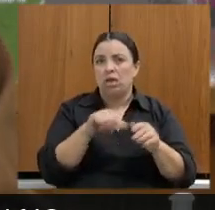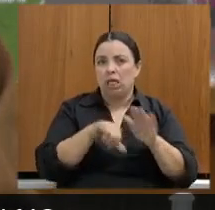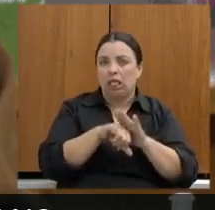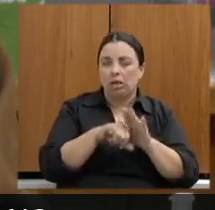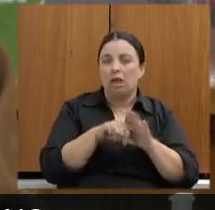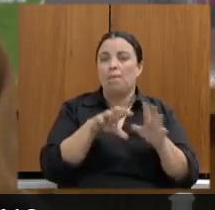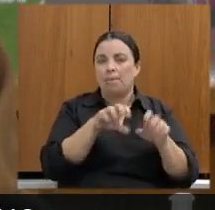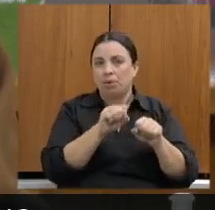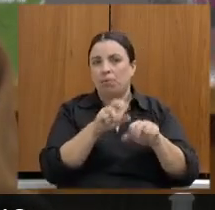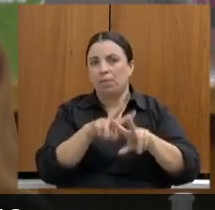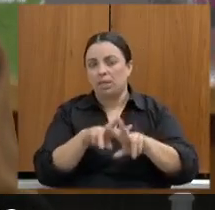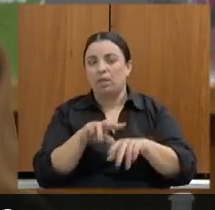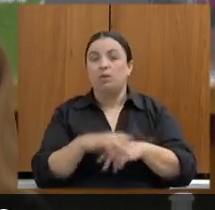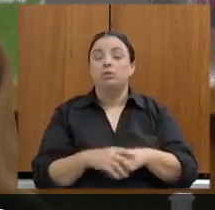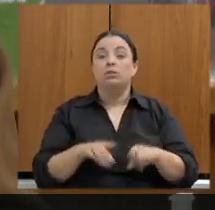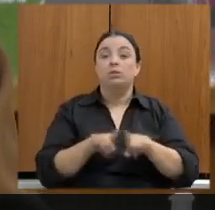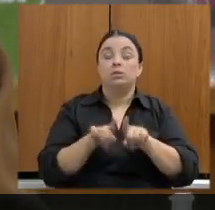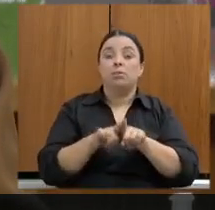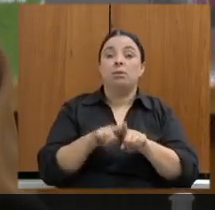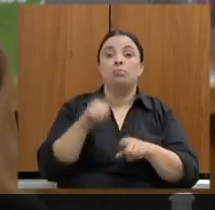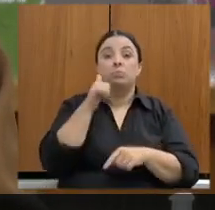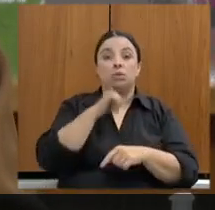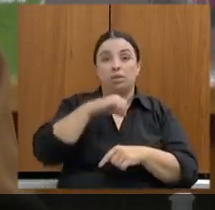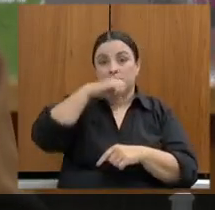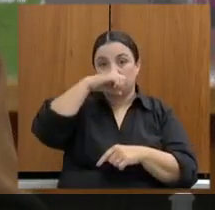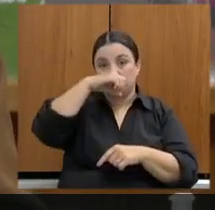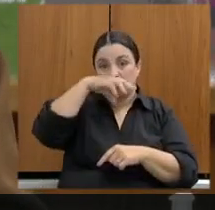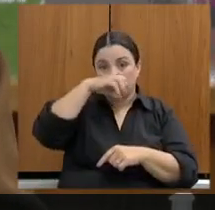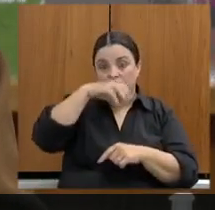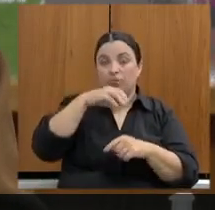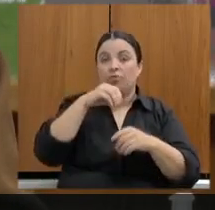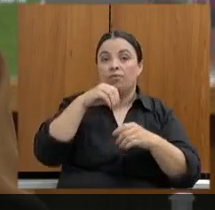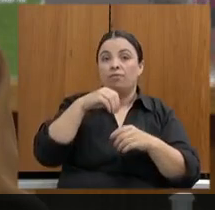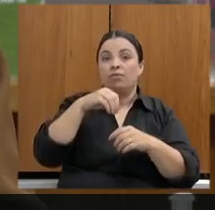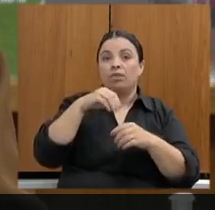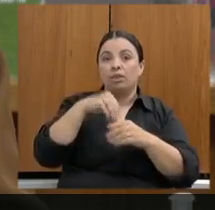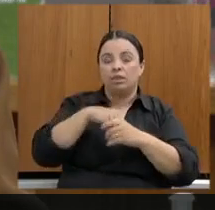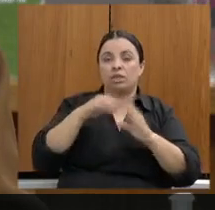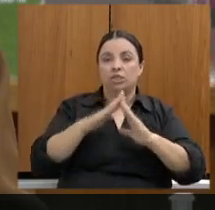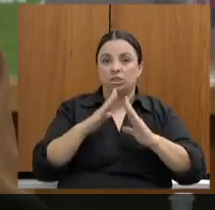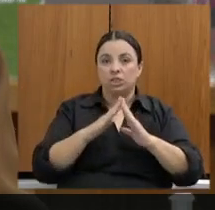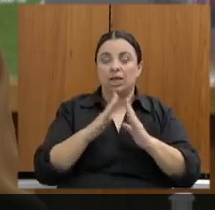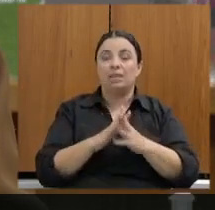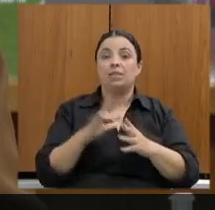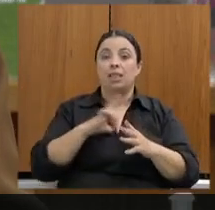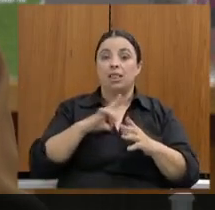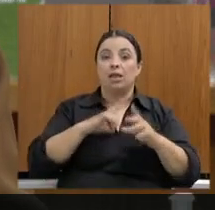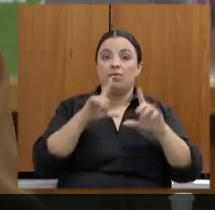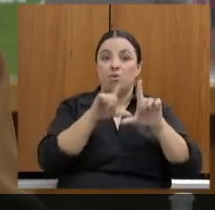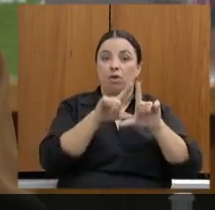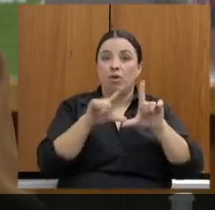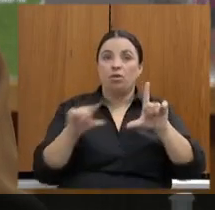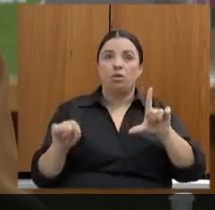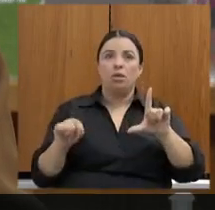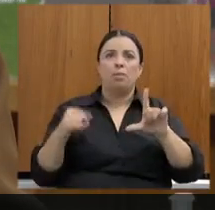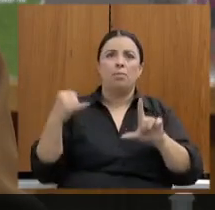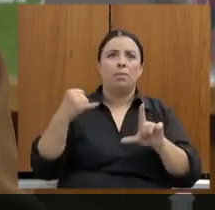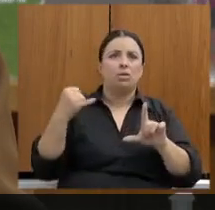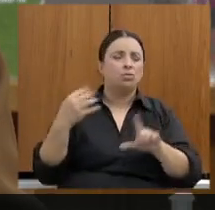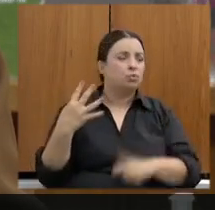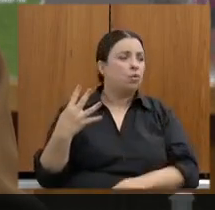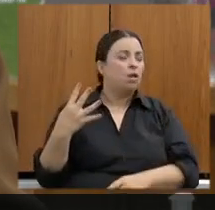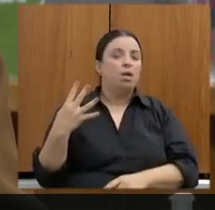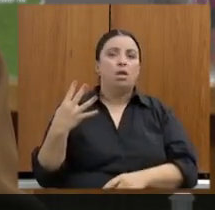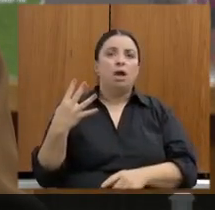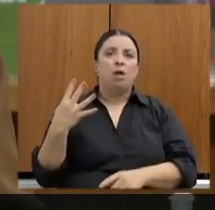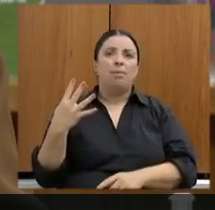vítimas de violência doméstica nós tivemos uma redução né de menos - 4,32 por cento e